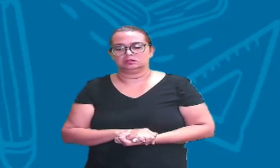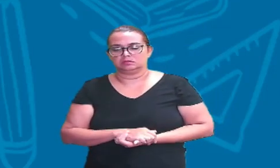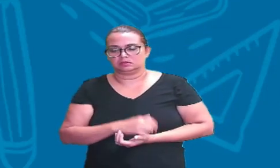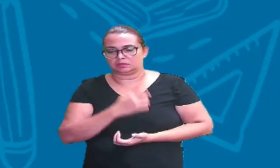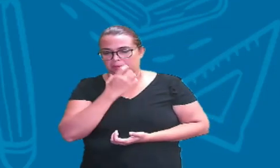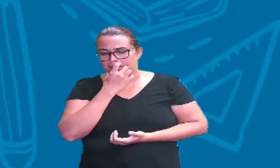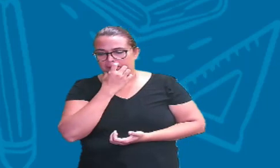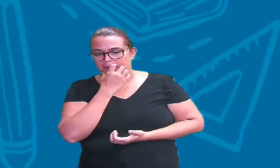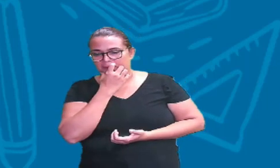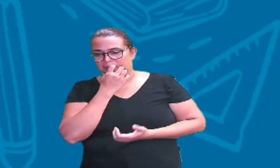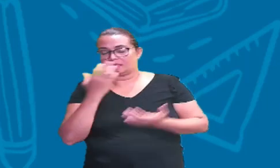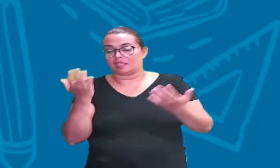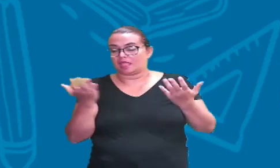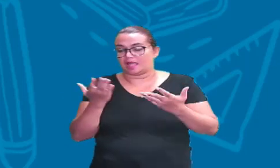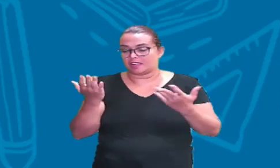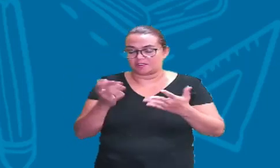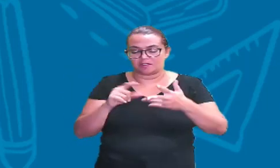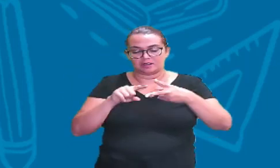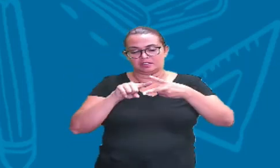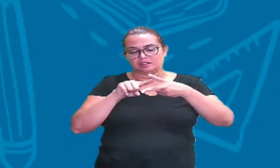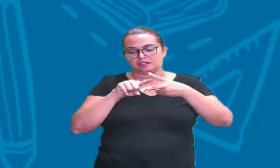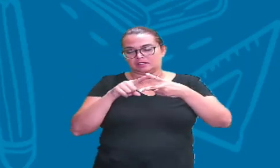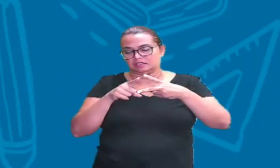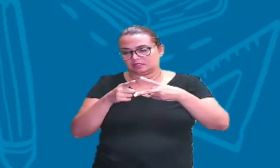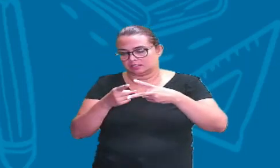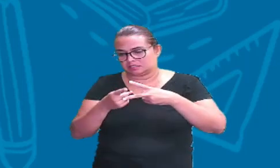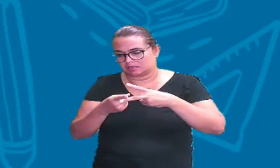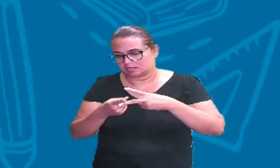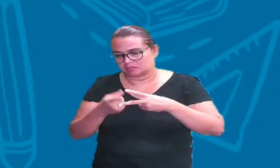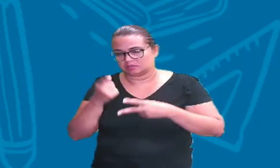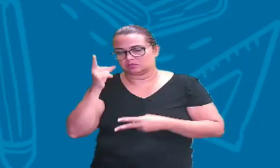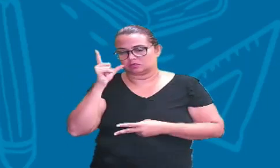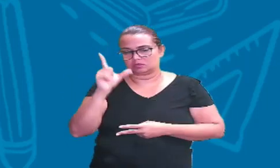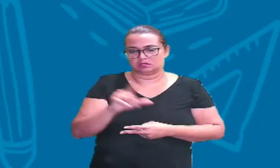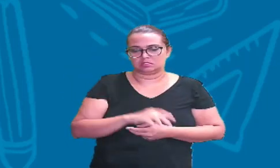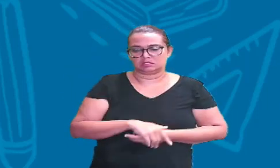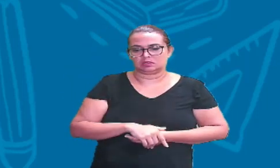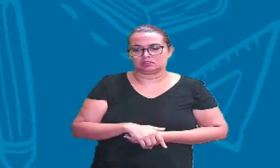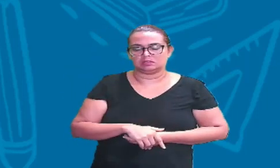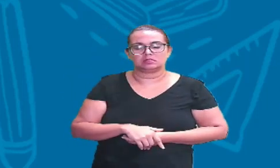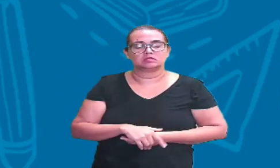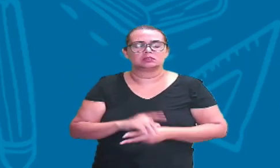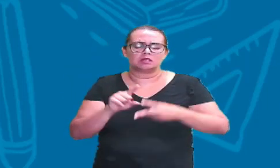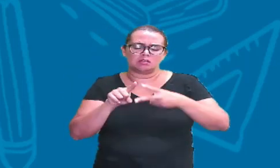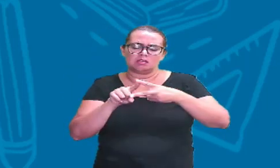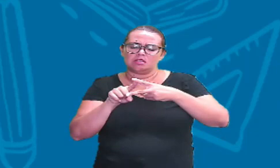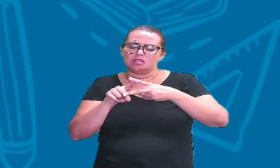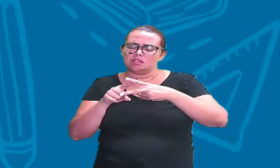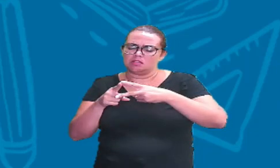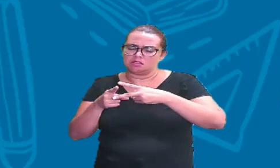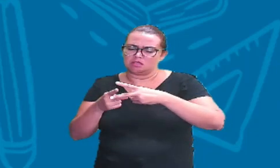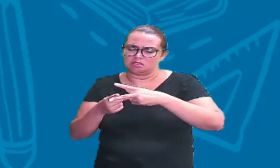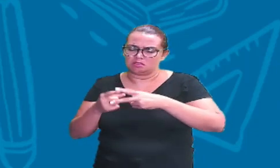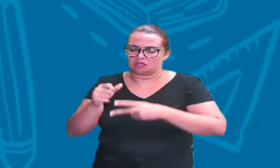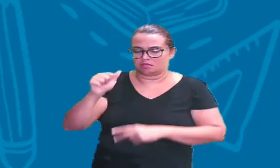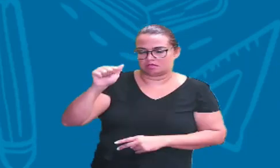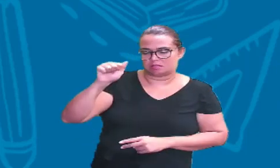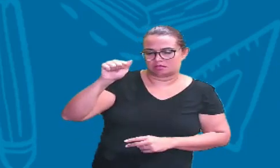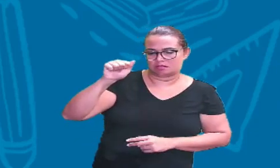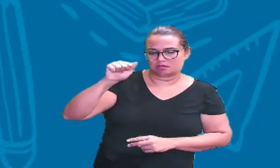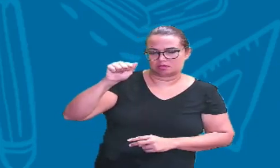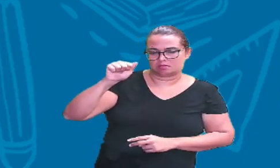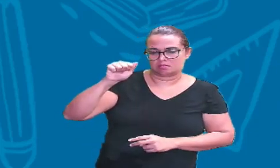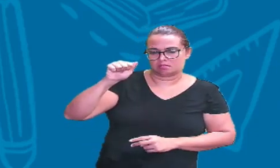E agora, os ângulos que são formados, ó. O que são ângulos mesmo, professora?